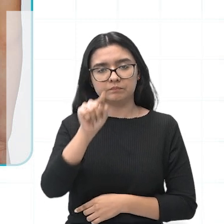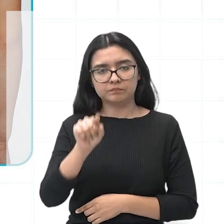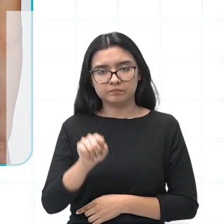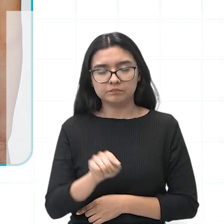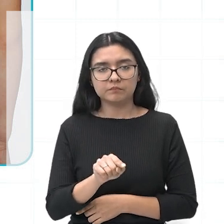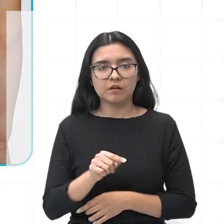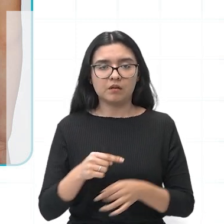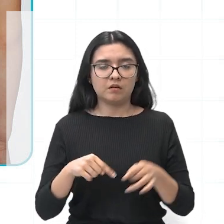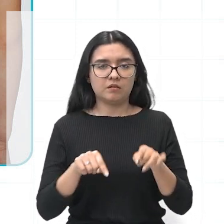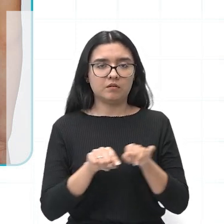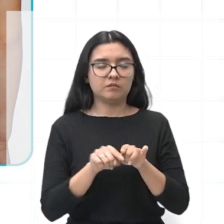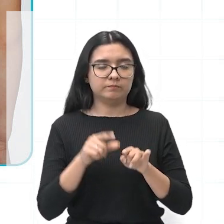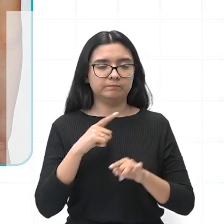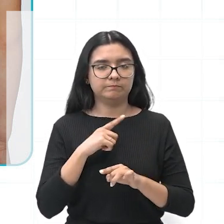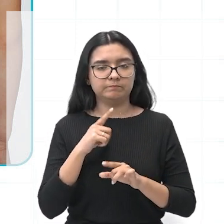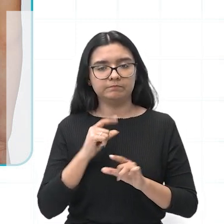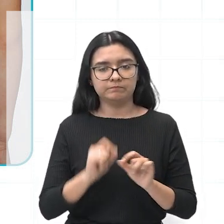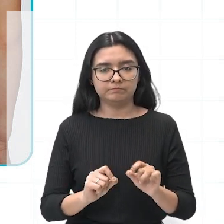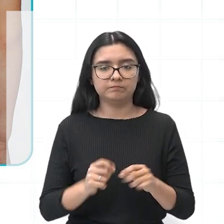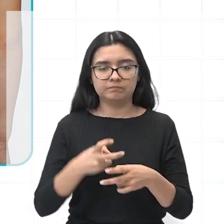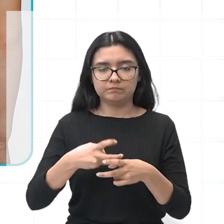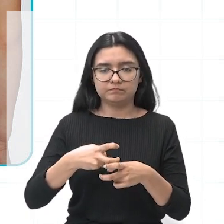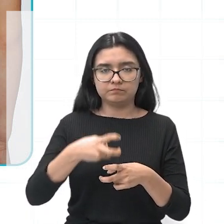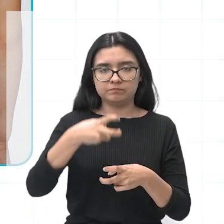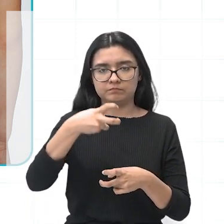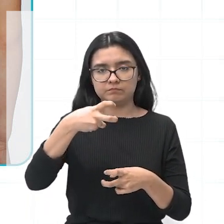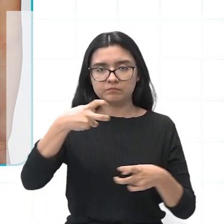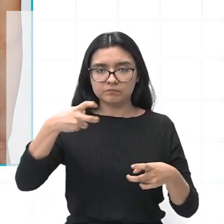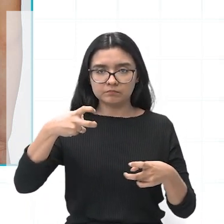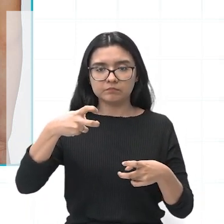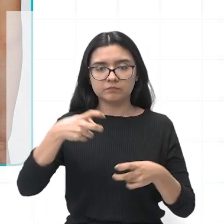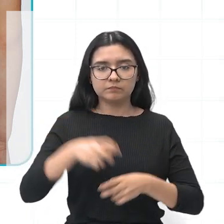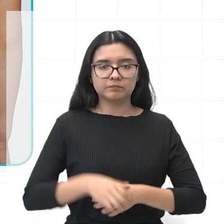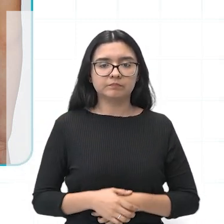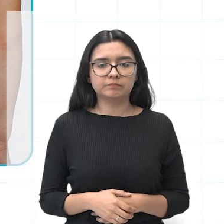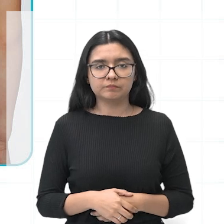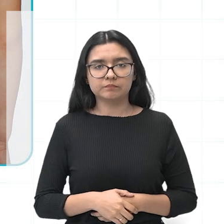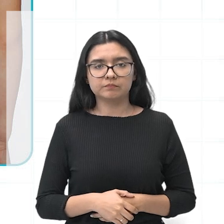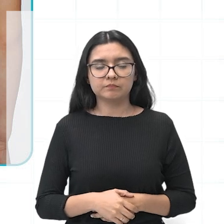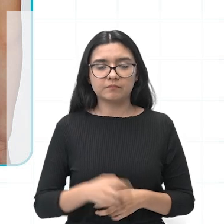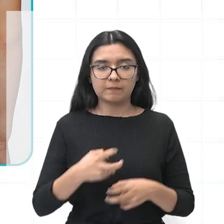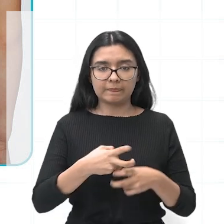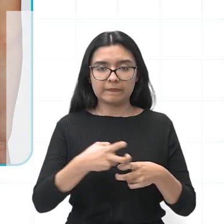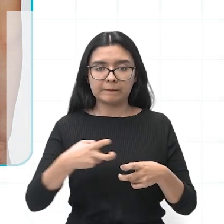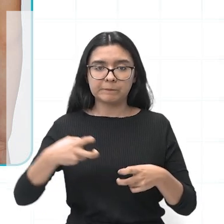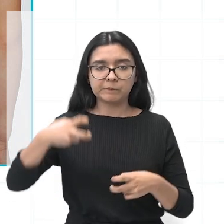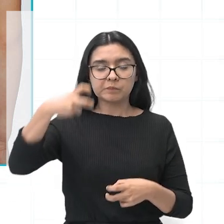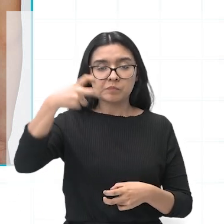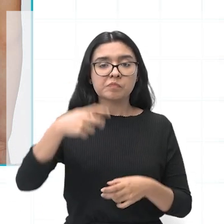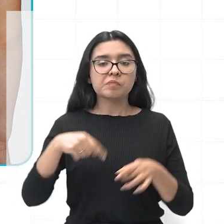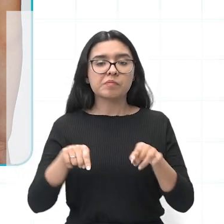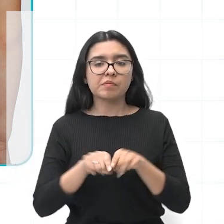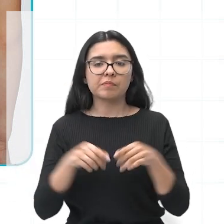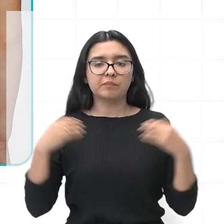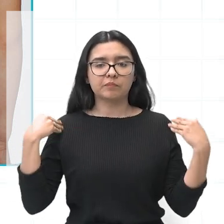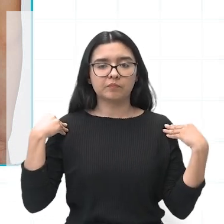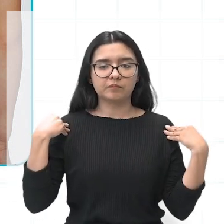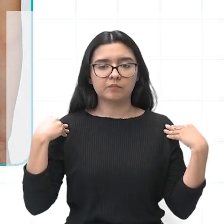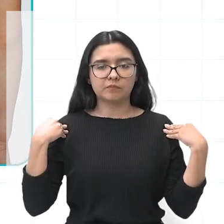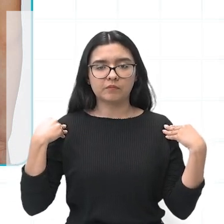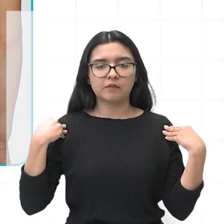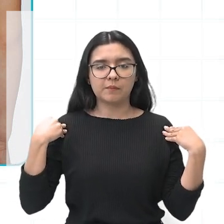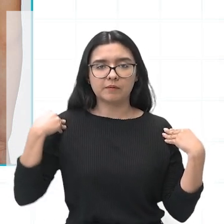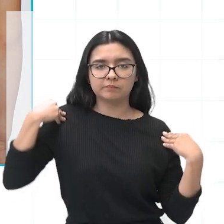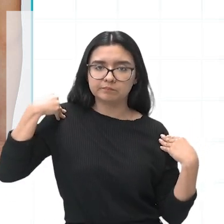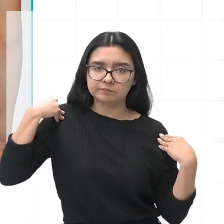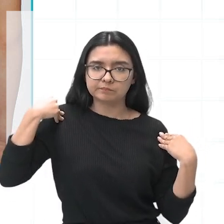ok? E aí ele tem essa curvatura aí anormal para os lados. Os ombros e os quadris ficam com